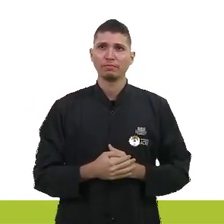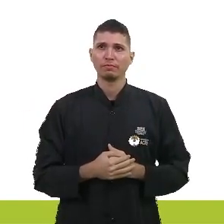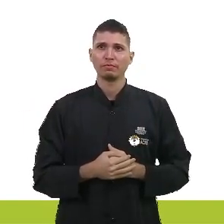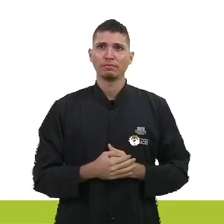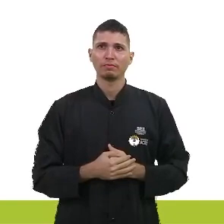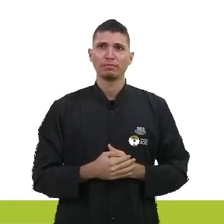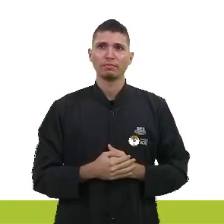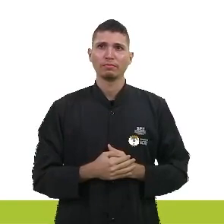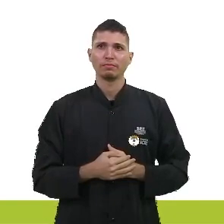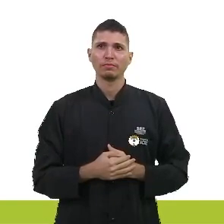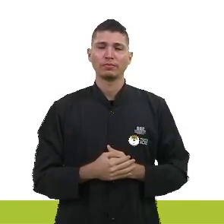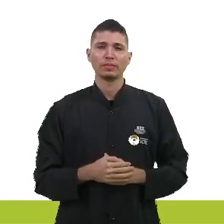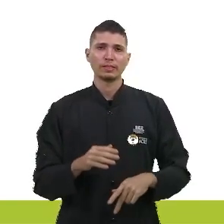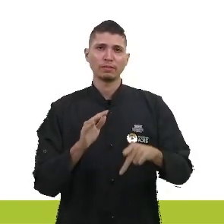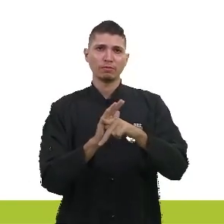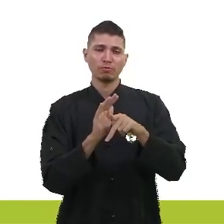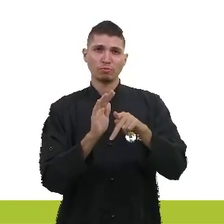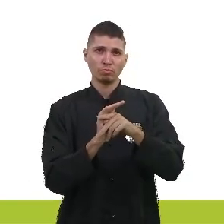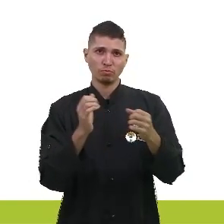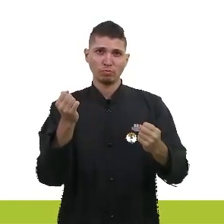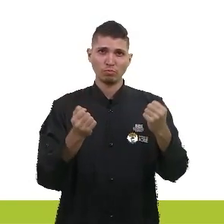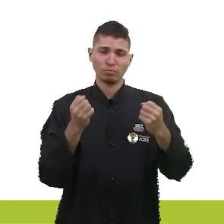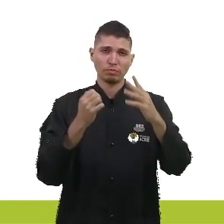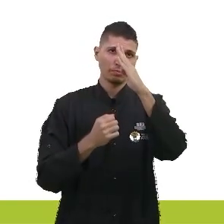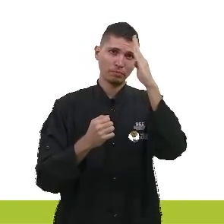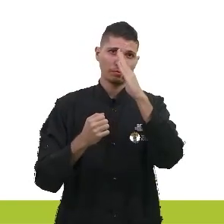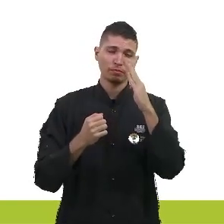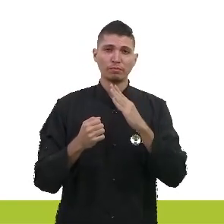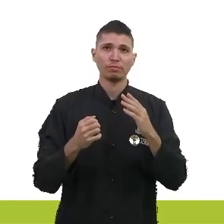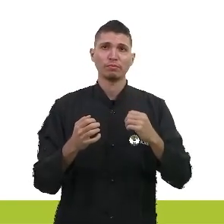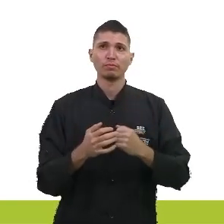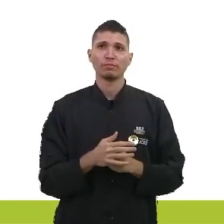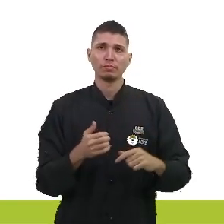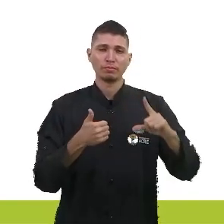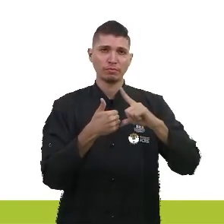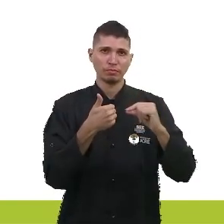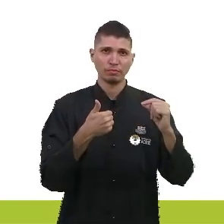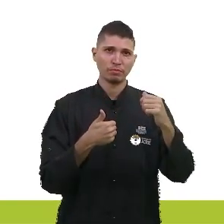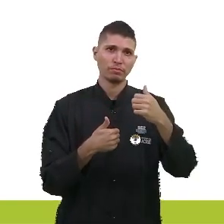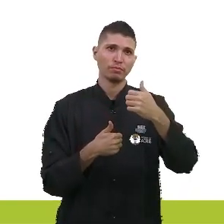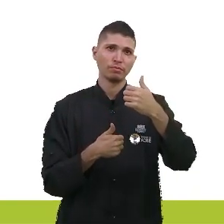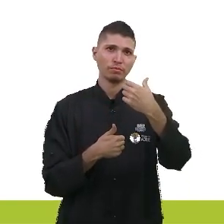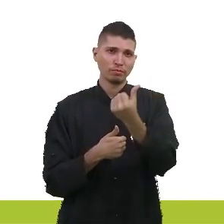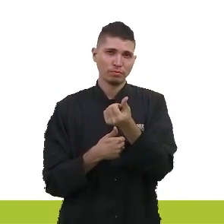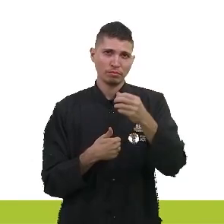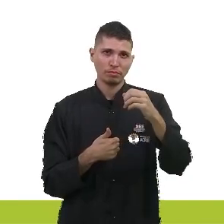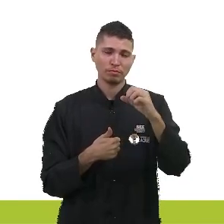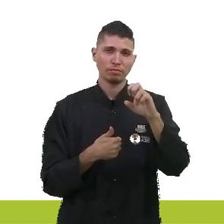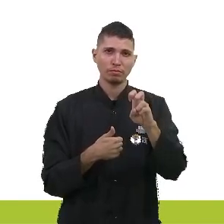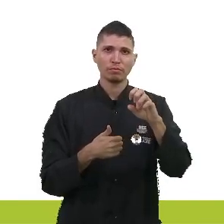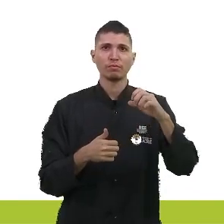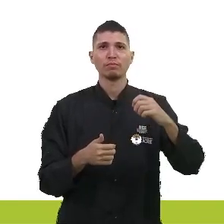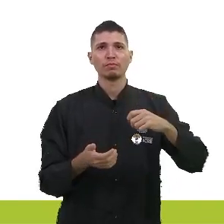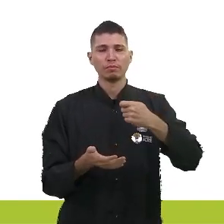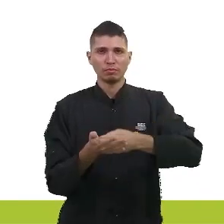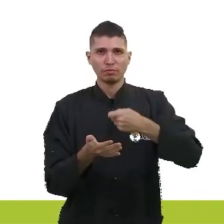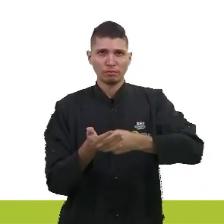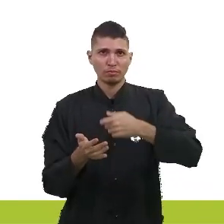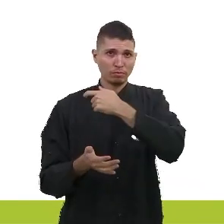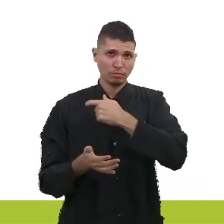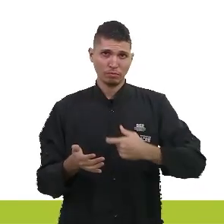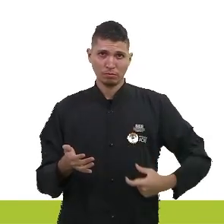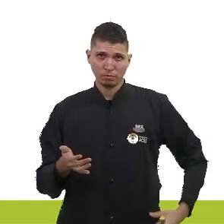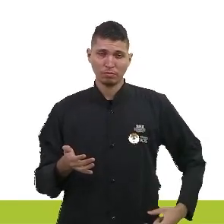1997, institui o Código de Trânsito Brasileiro. E aí nós temos o artigo 65. É obrigatório o uso do cinto de